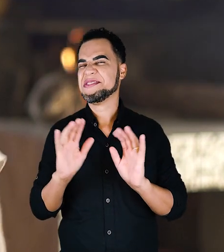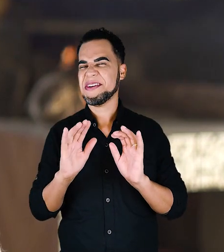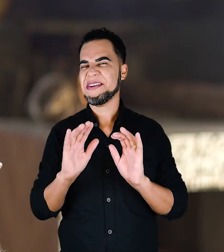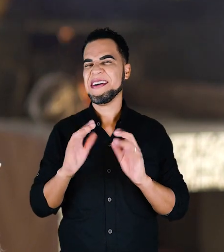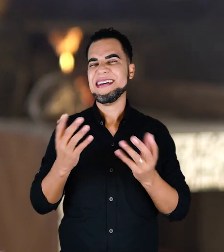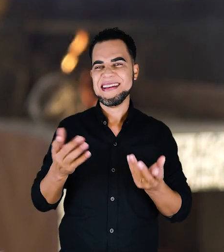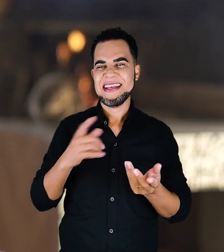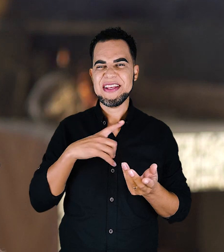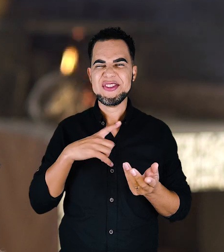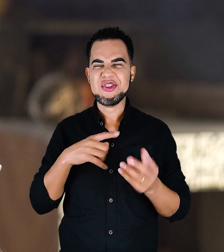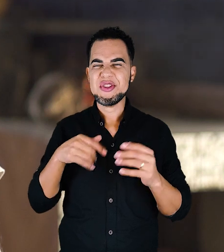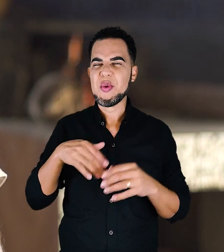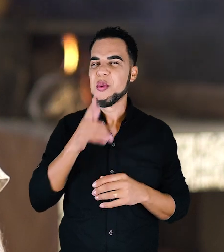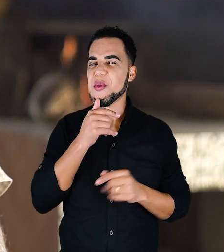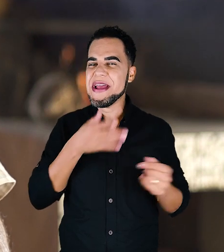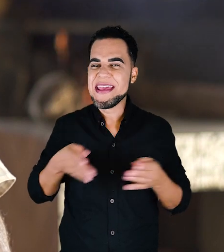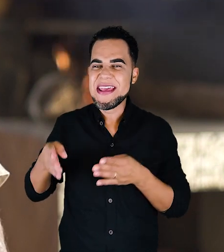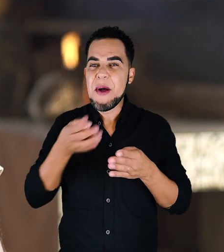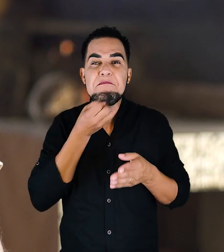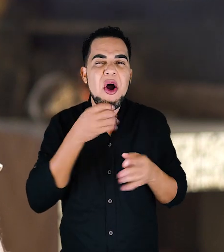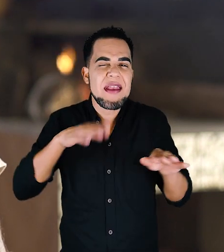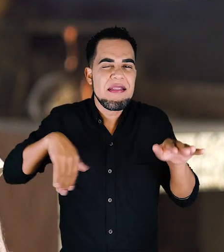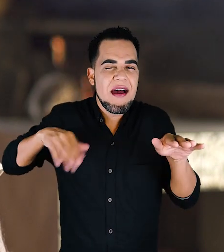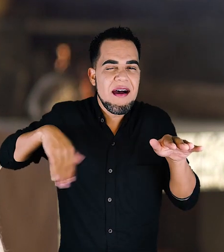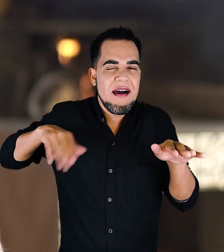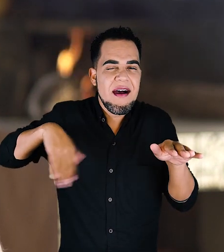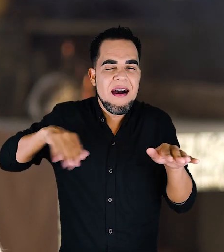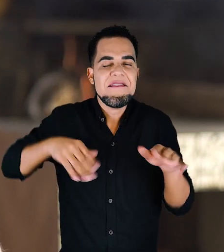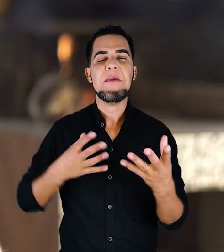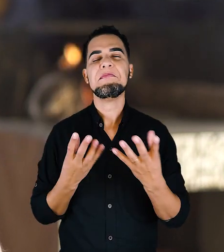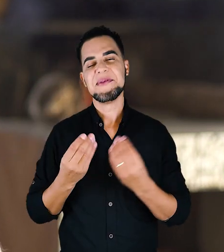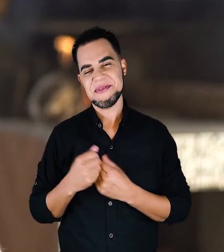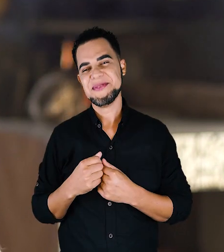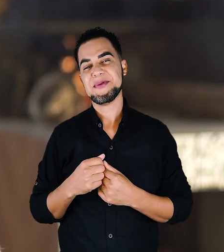mas mais não. E um rio tinha bom lá de nadar, nadava muito.